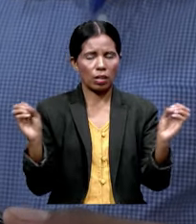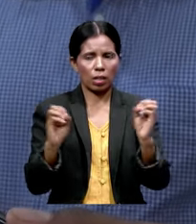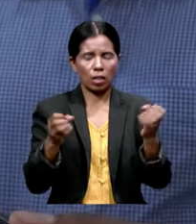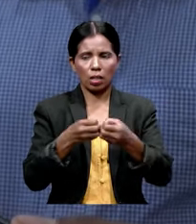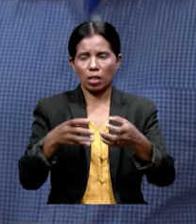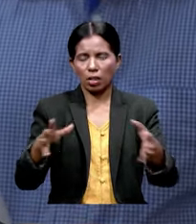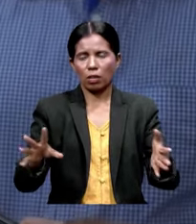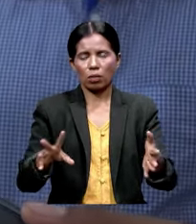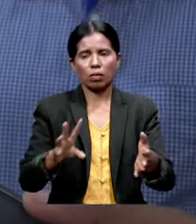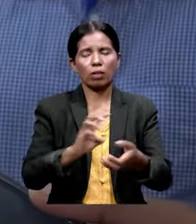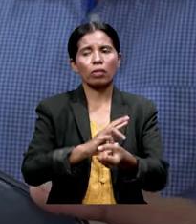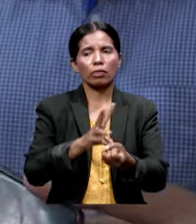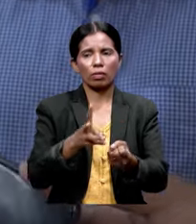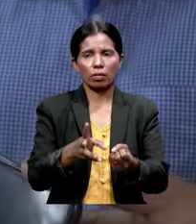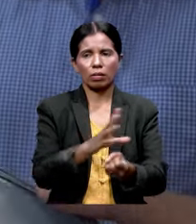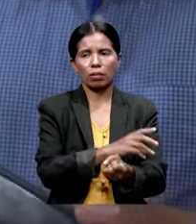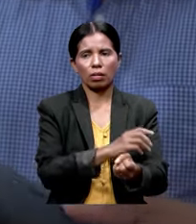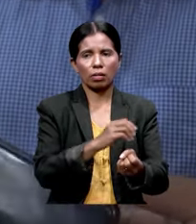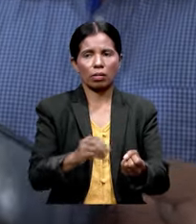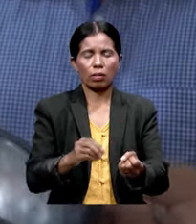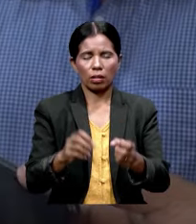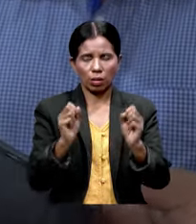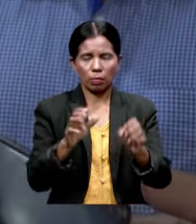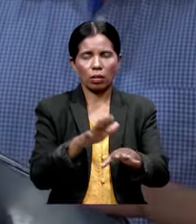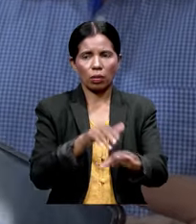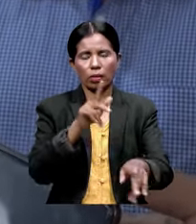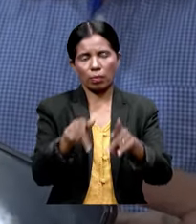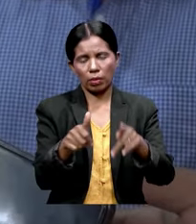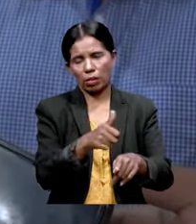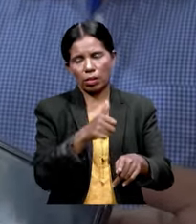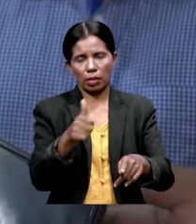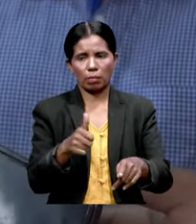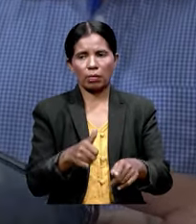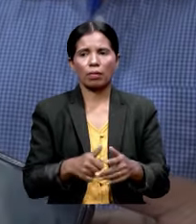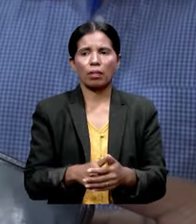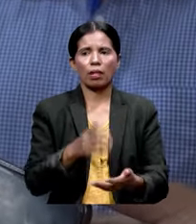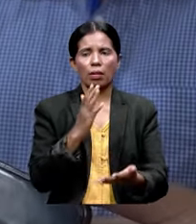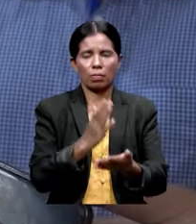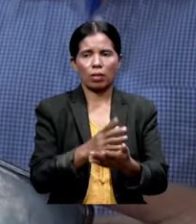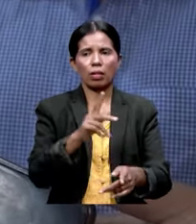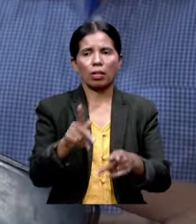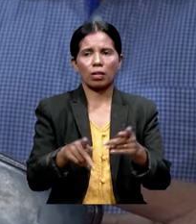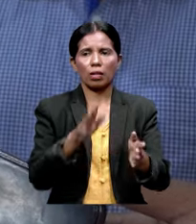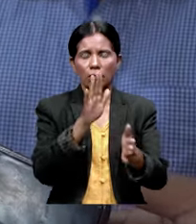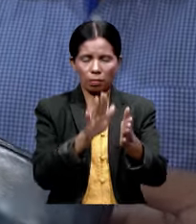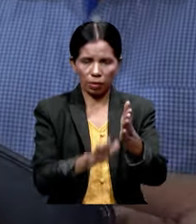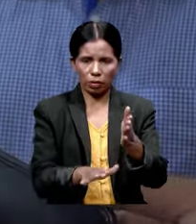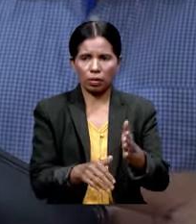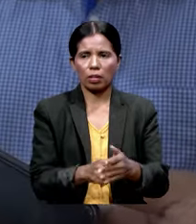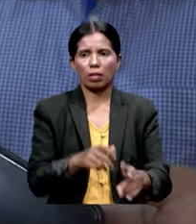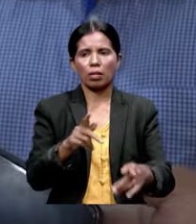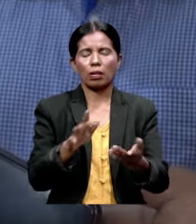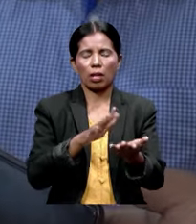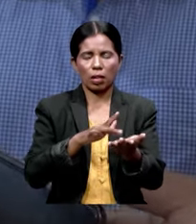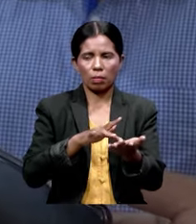belha mate efectivitas virus ne para tudai pa ema e belha mate ema ne belha menos quando emo ai moro